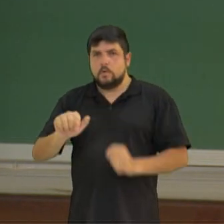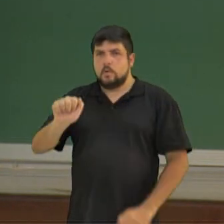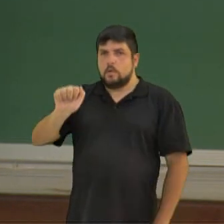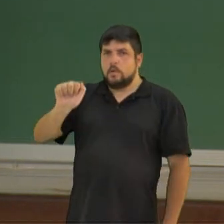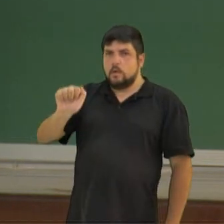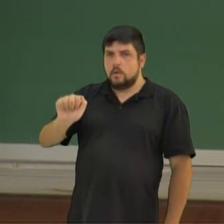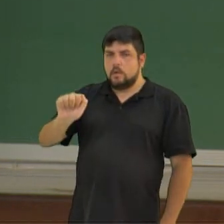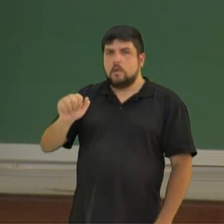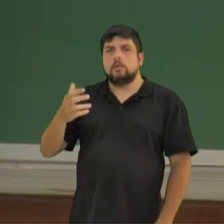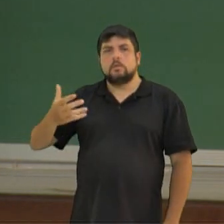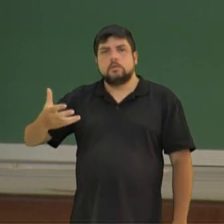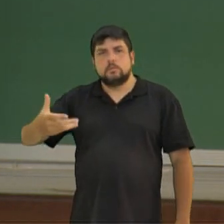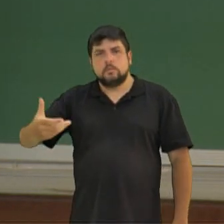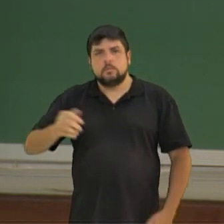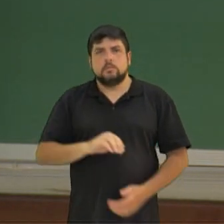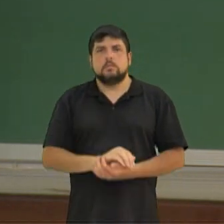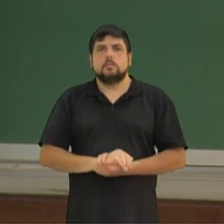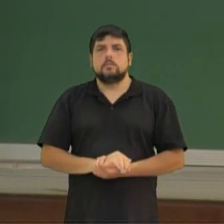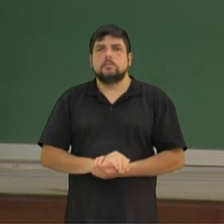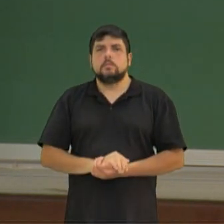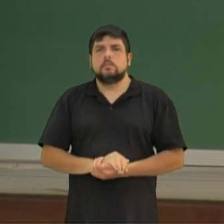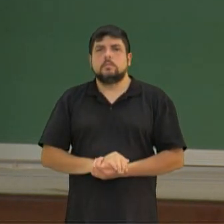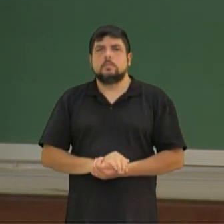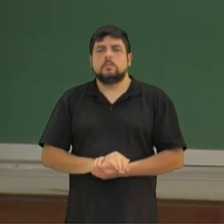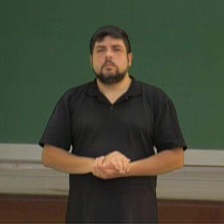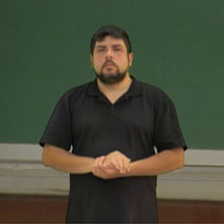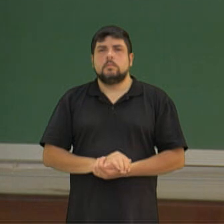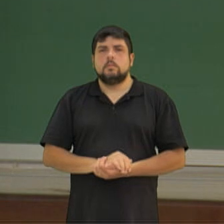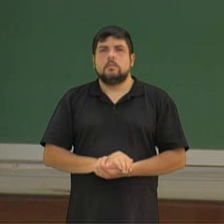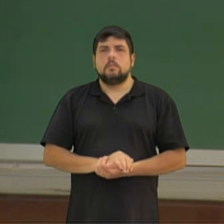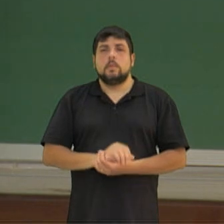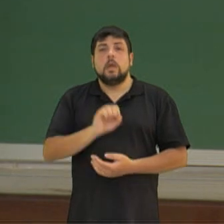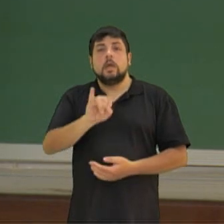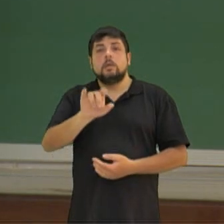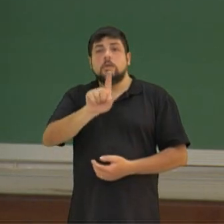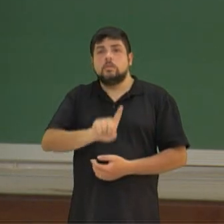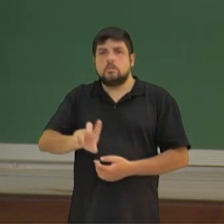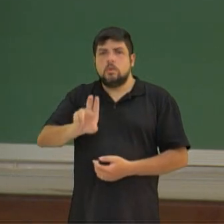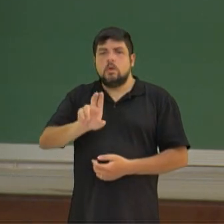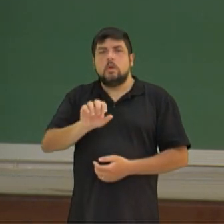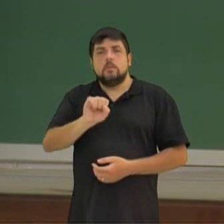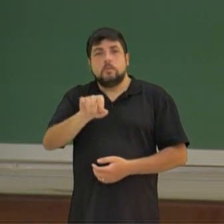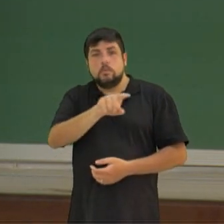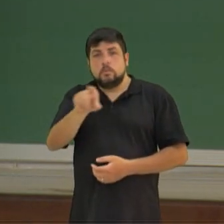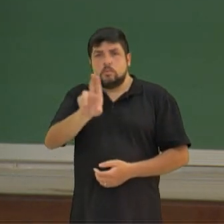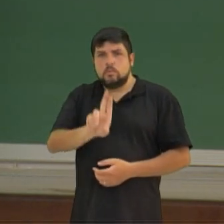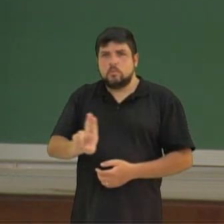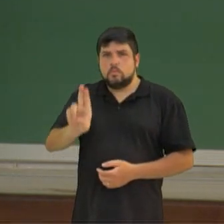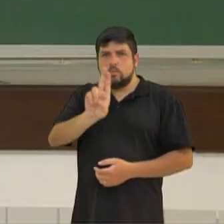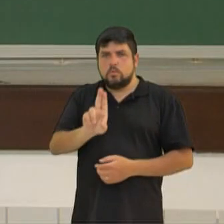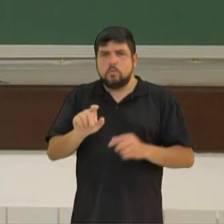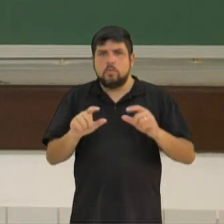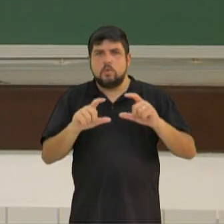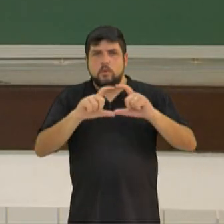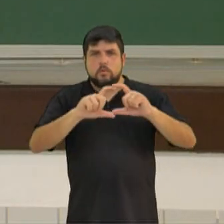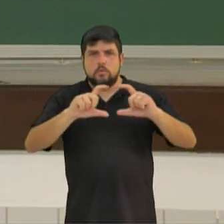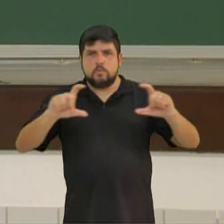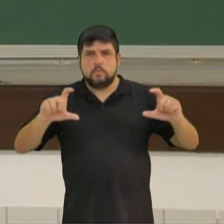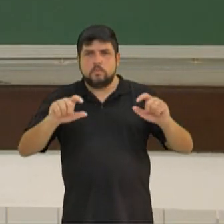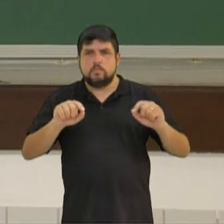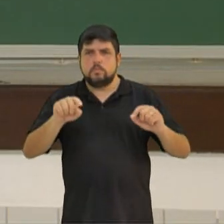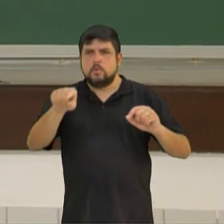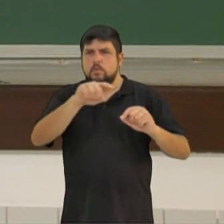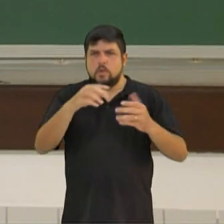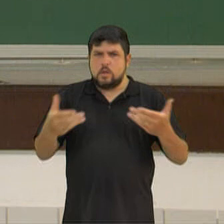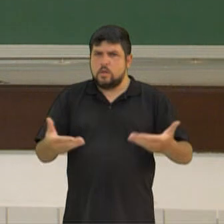que é a aceleração, tá? Quando a gente usa essa fórmula, né, quando é necessário, que não é o caso de vocês